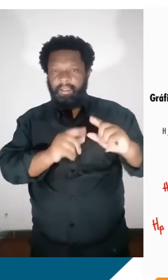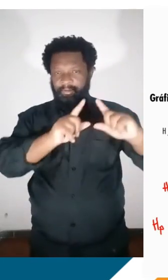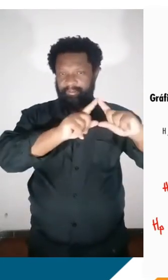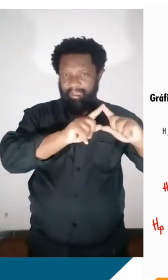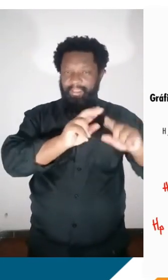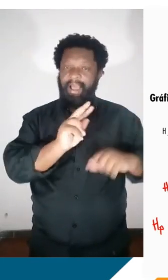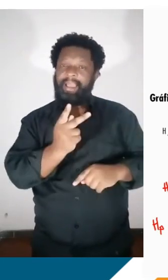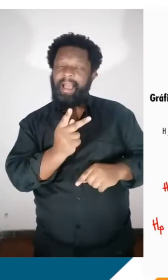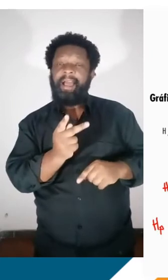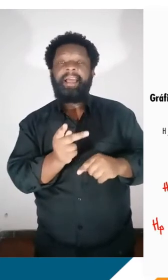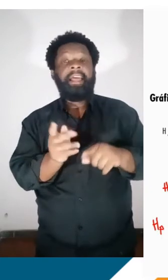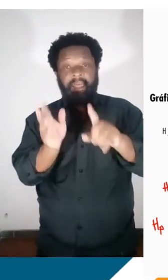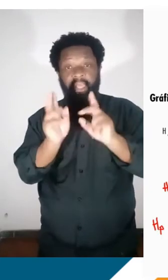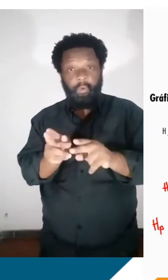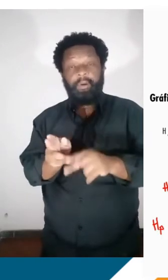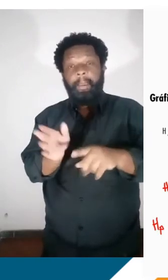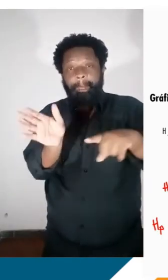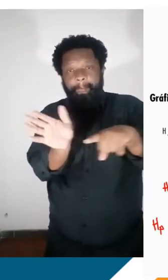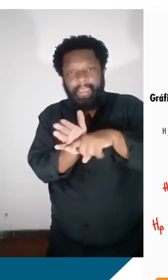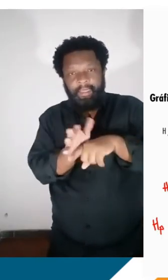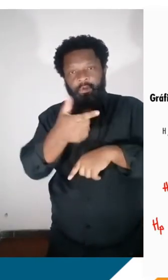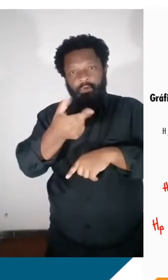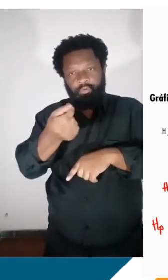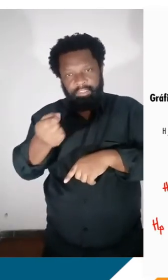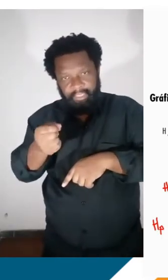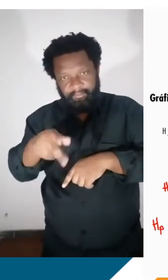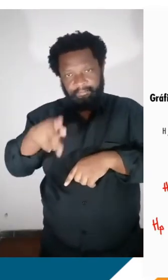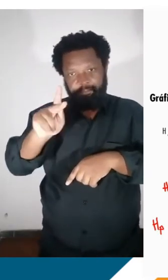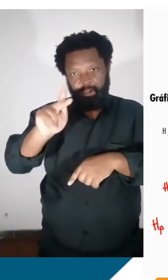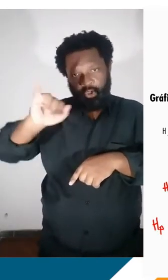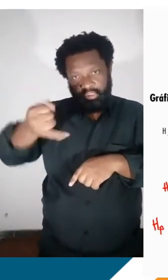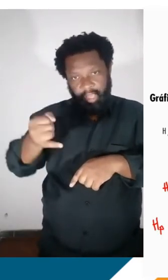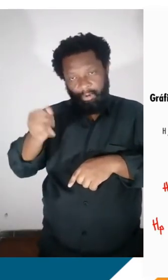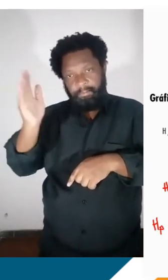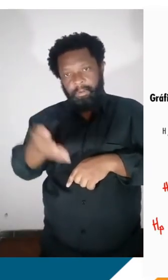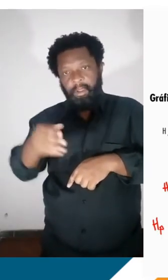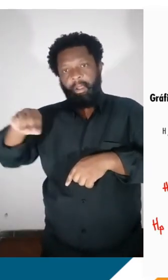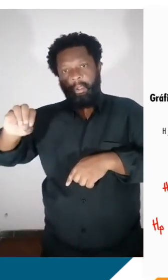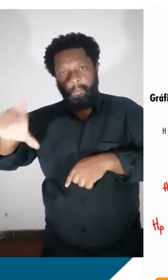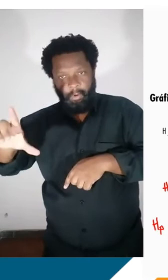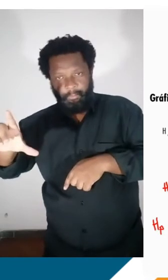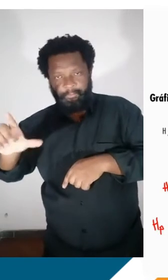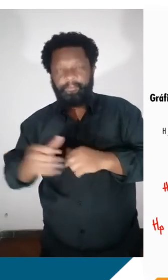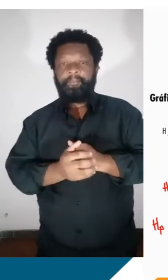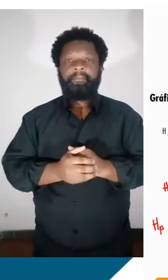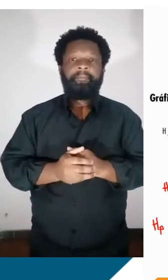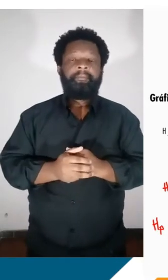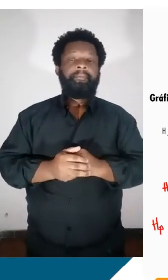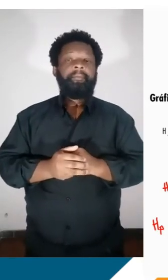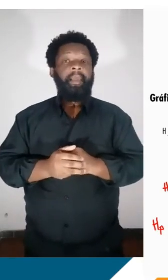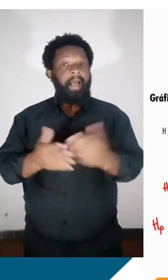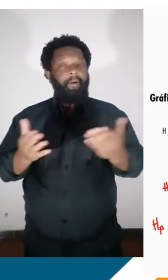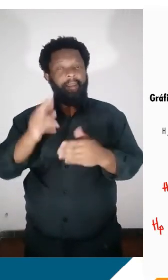no caso, o ΔH é igual a menos 200 kJ por mol, não é isso? Perdão por ter passado do